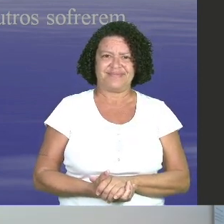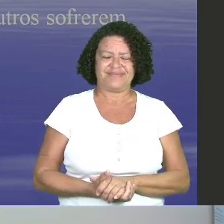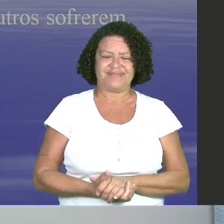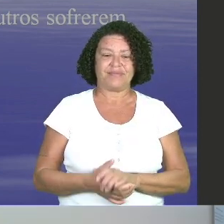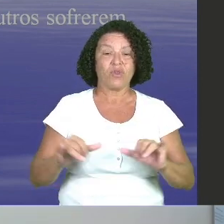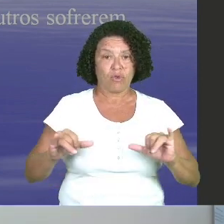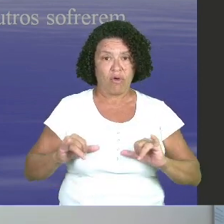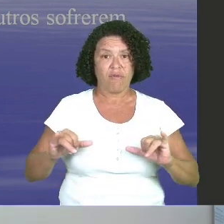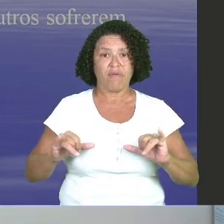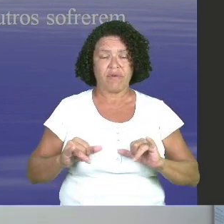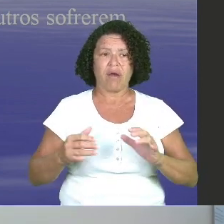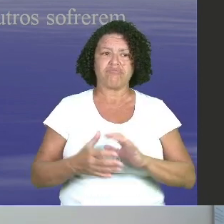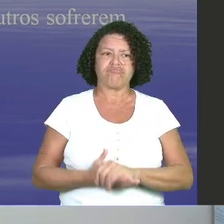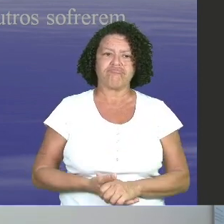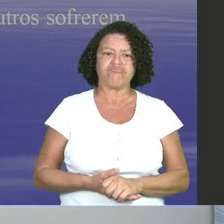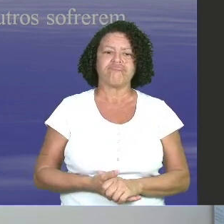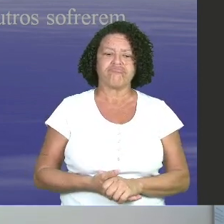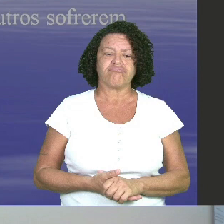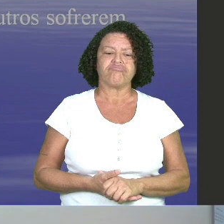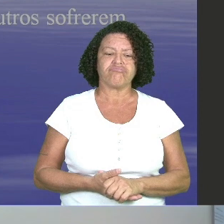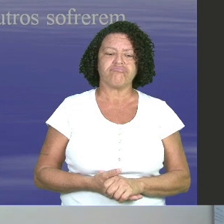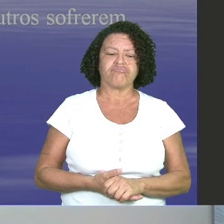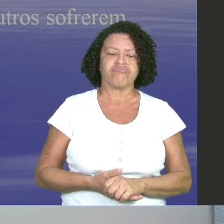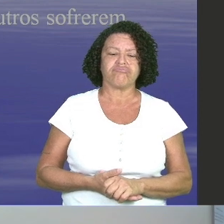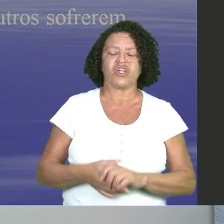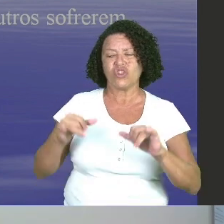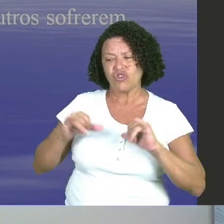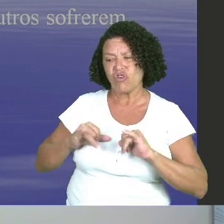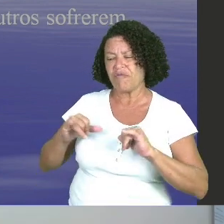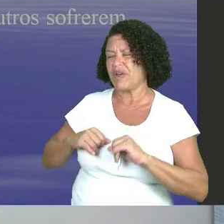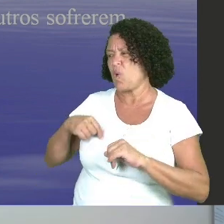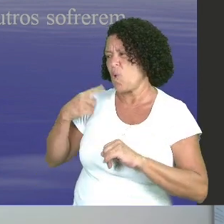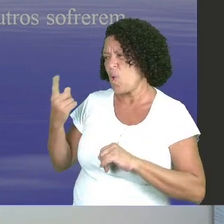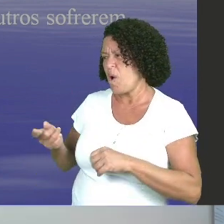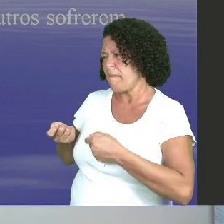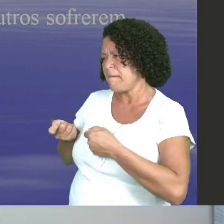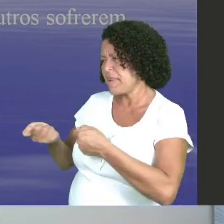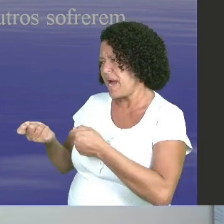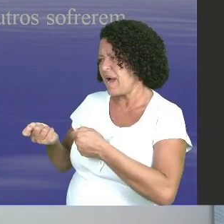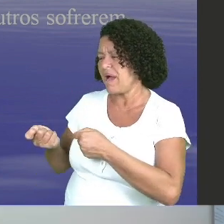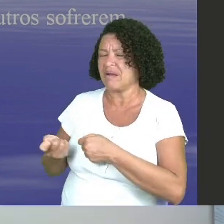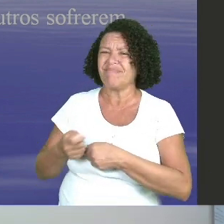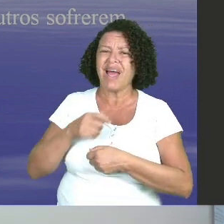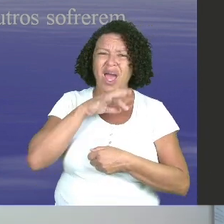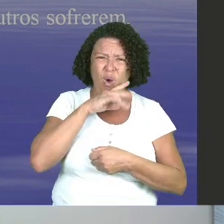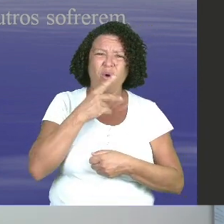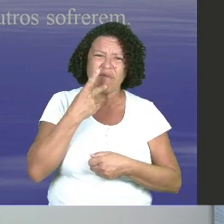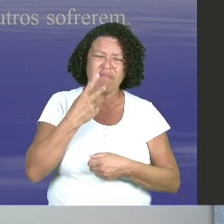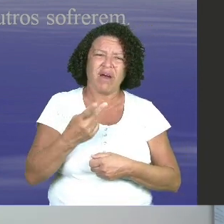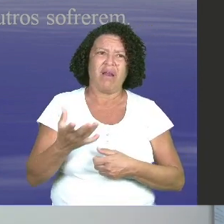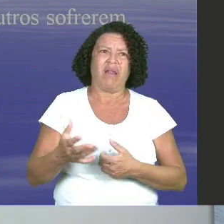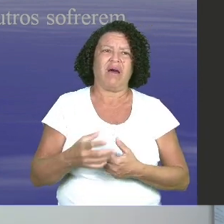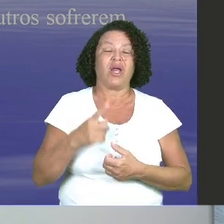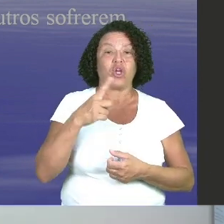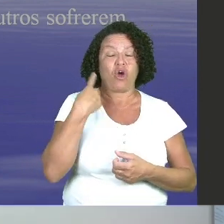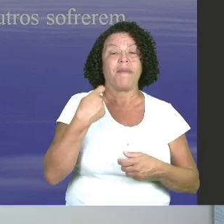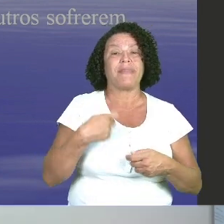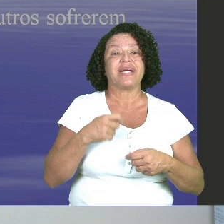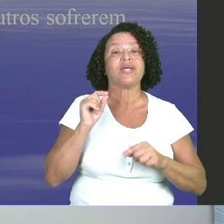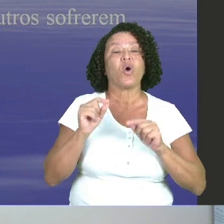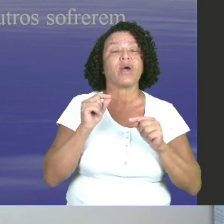Sofrer o que fez os outros sofrerem. É ruim dizer isso, mas nós precisamos